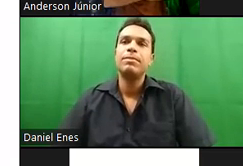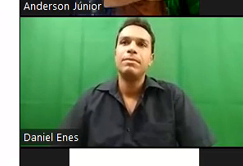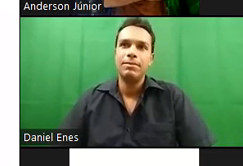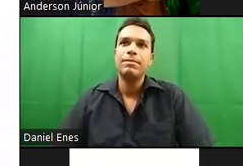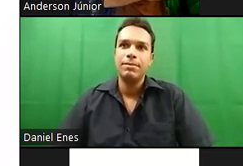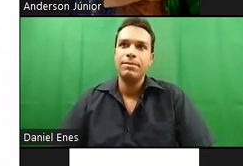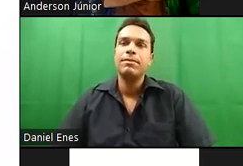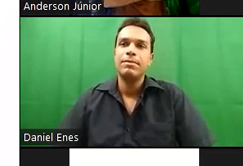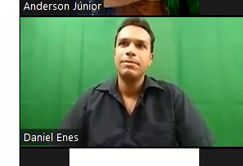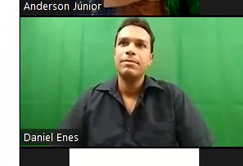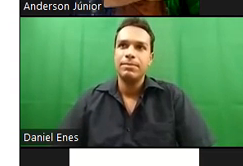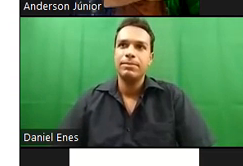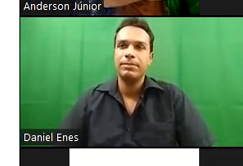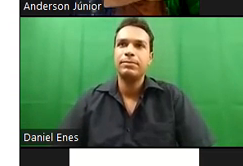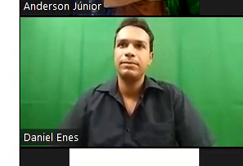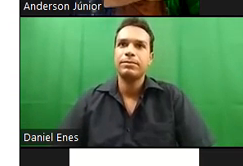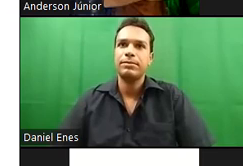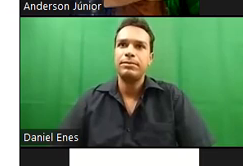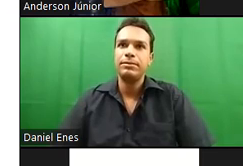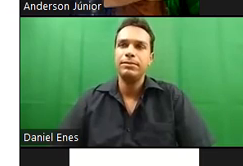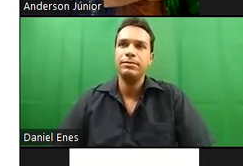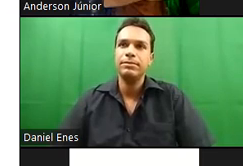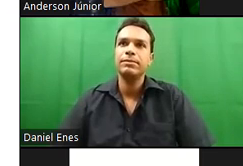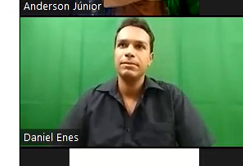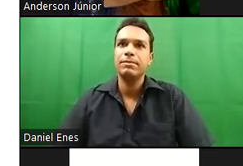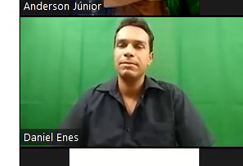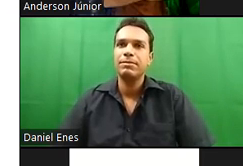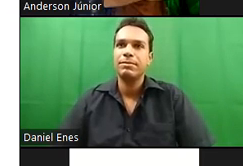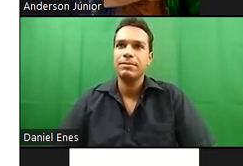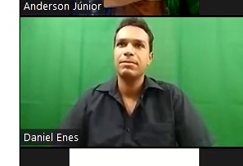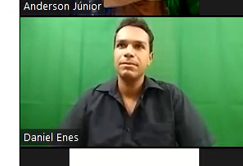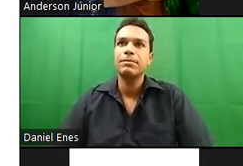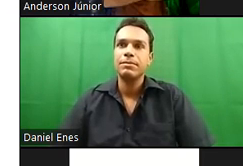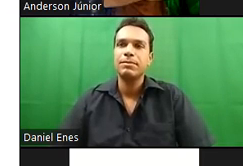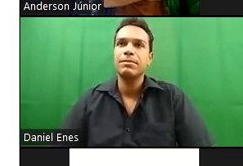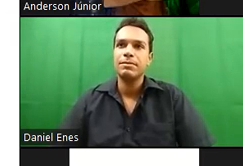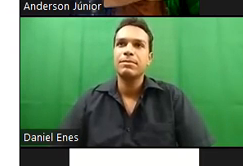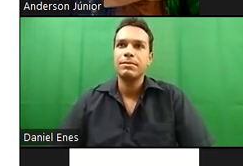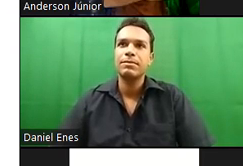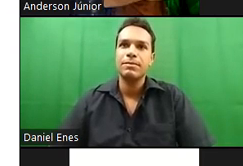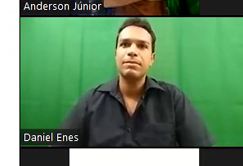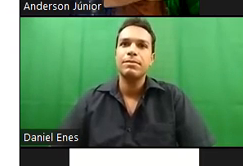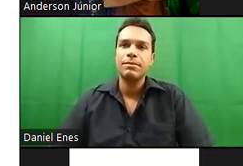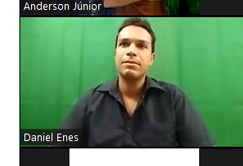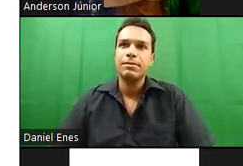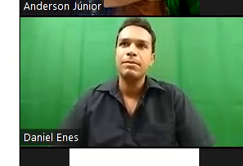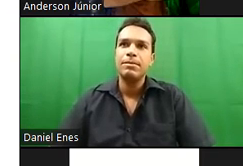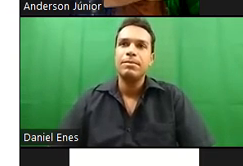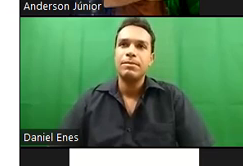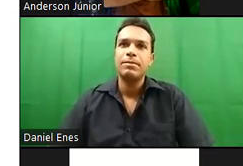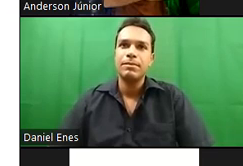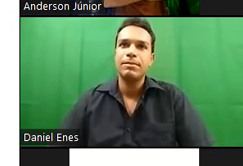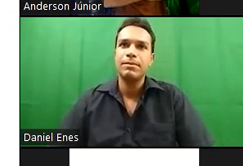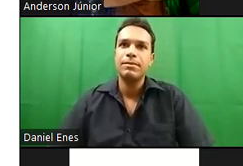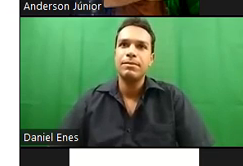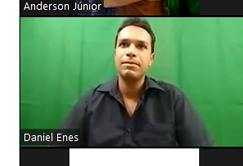surdo. Então, não tinha como realmente ele conseguir falar as palavras direitinho sem ouvir elas, né? Agora, eu acho que